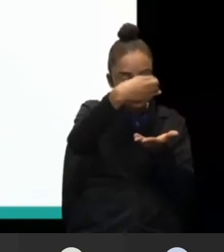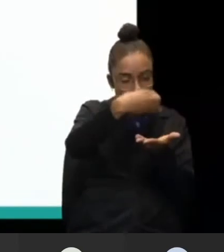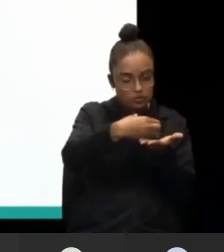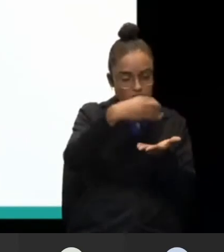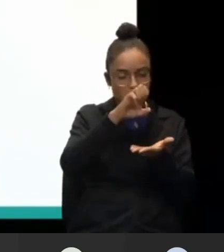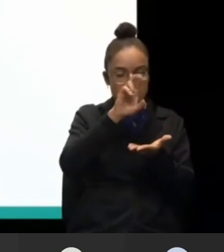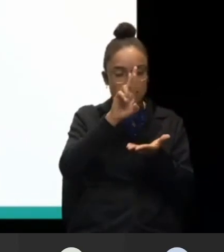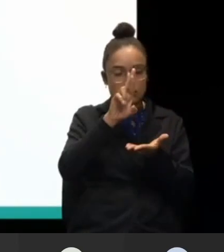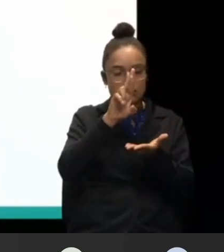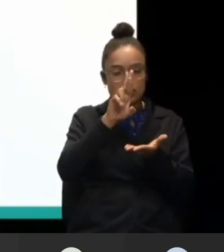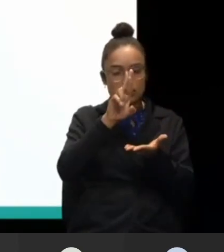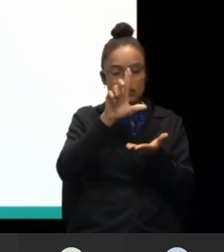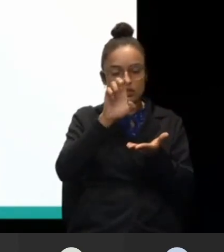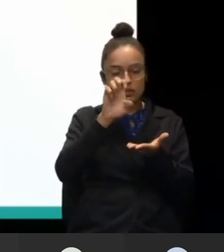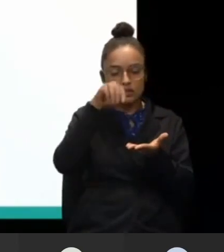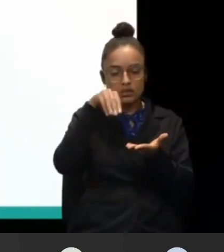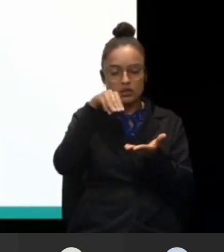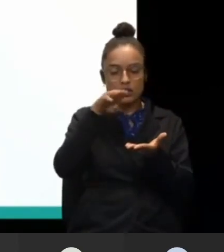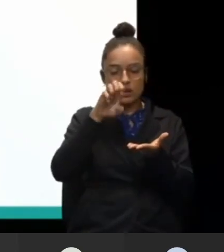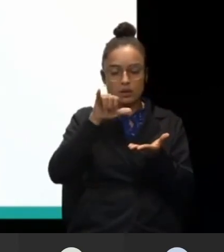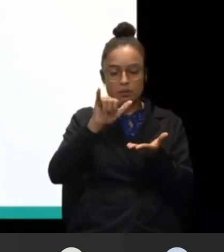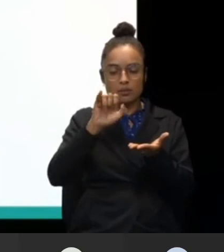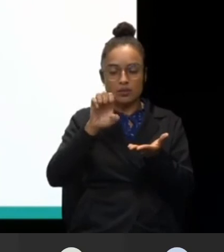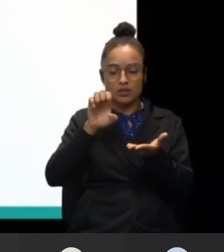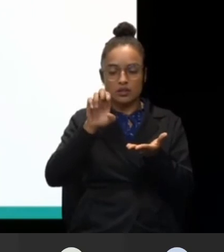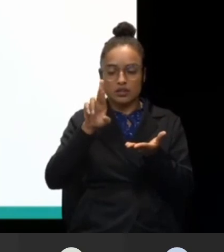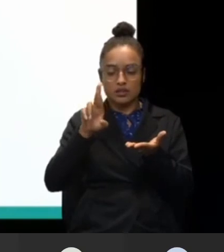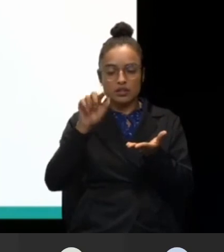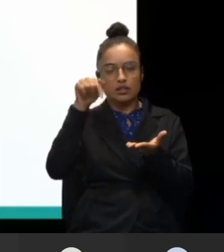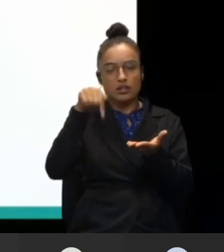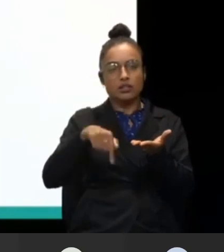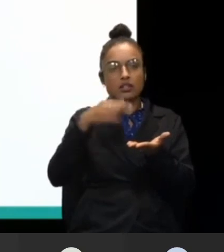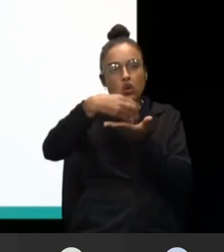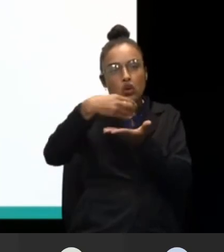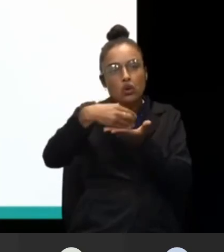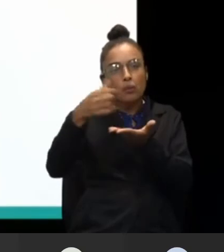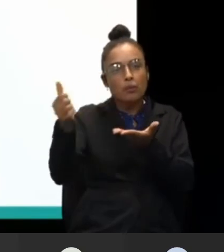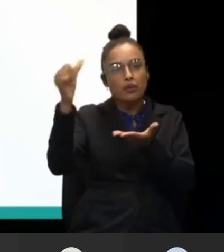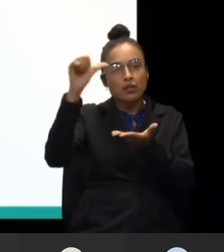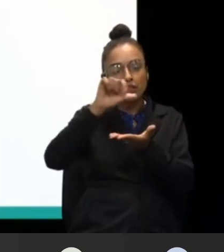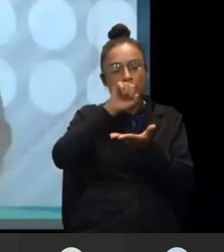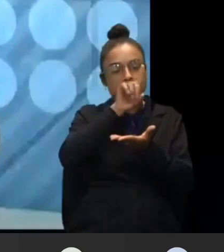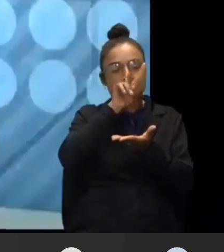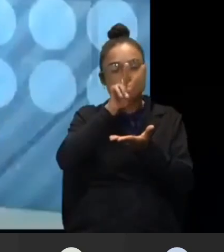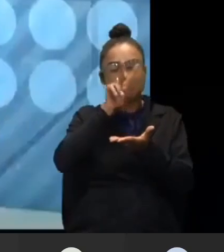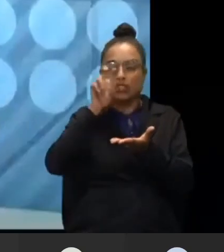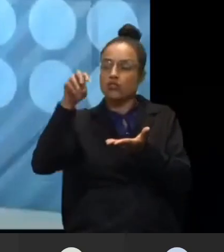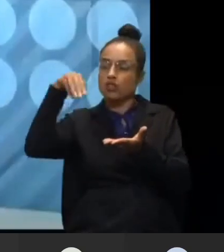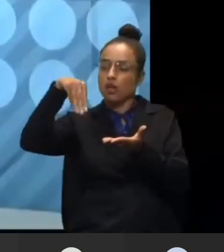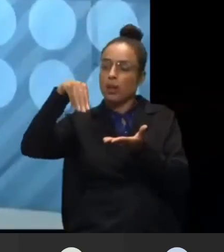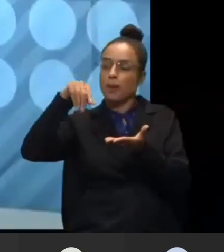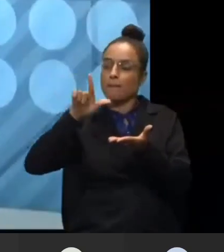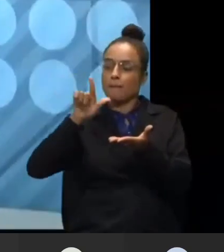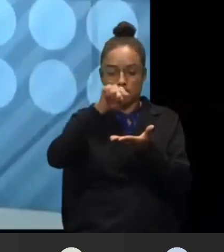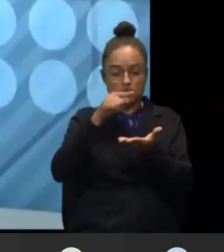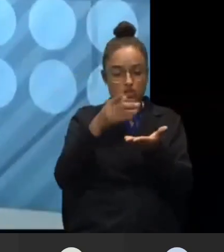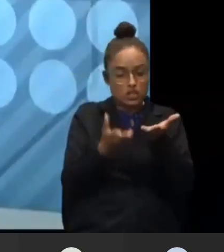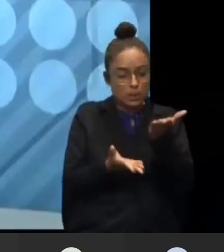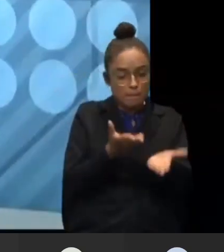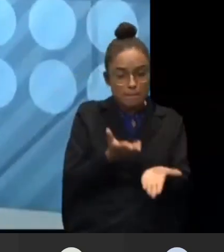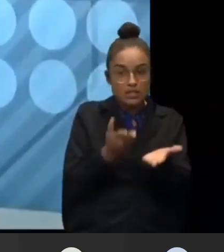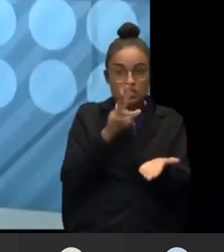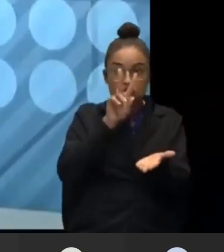Então, um LME de 125. Então, você vai pegar um L de 125 ml. Nesse LME, você vai